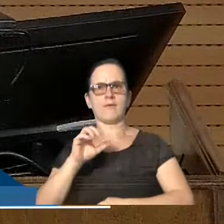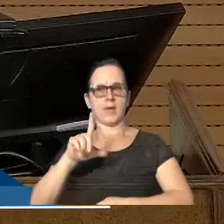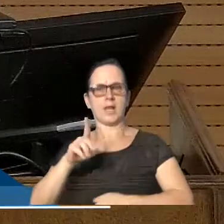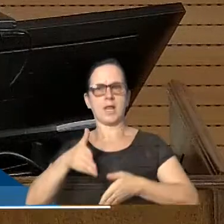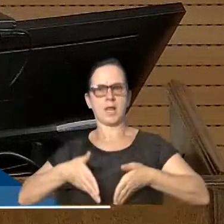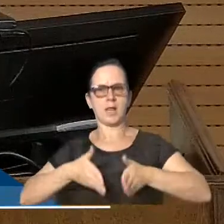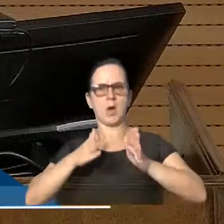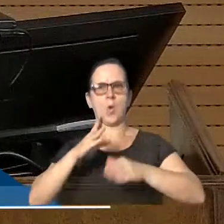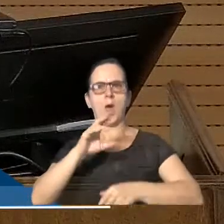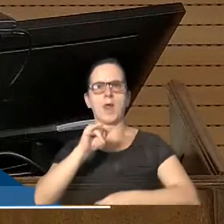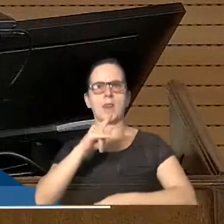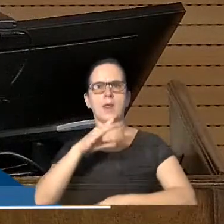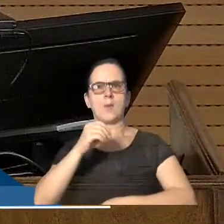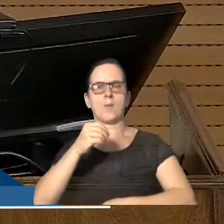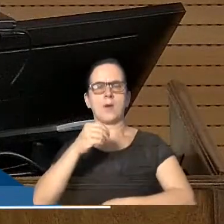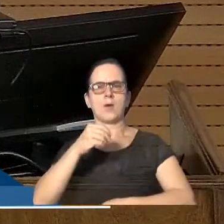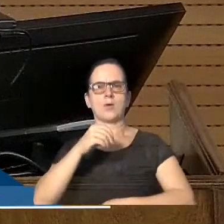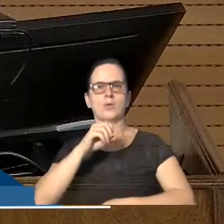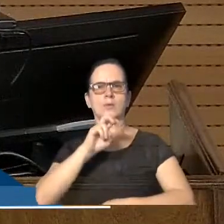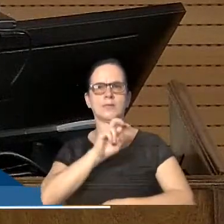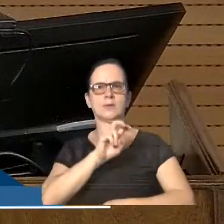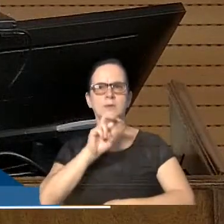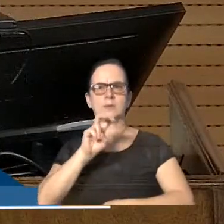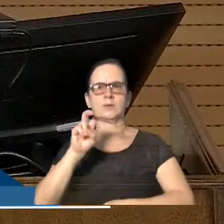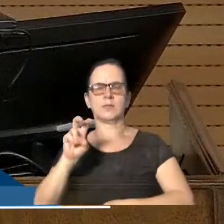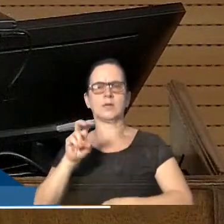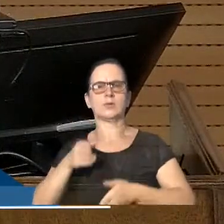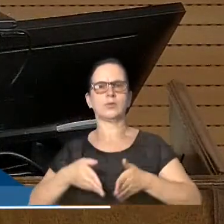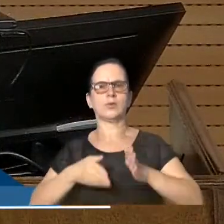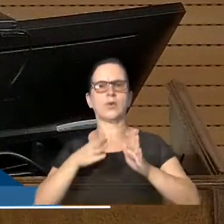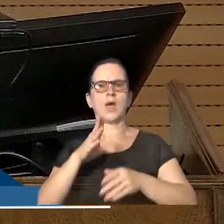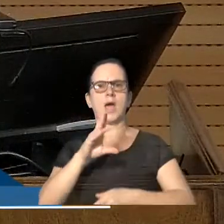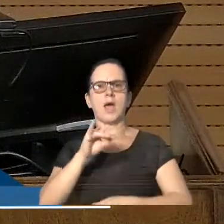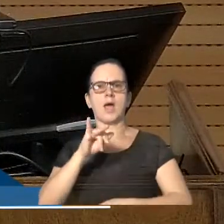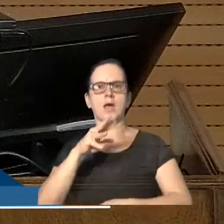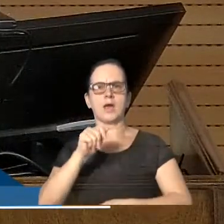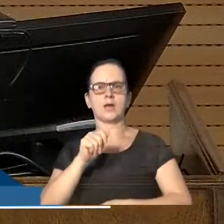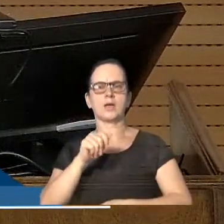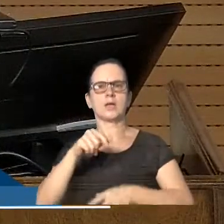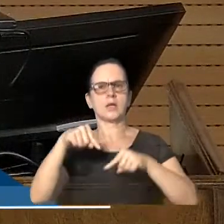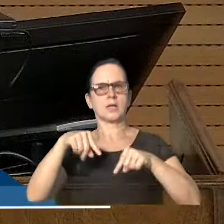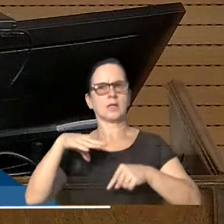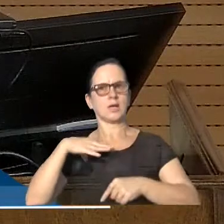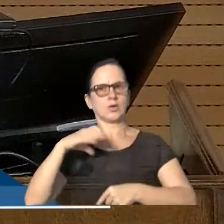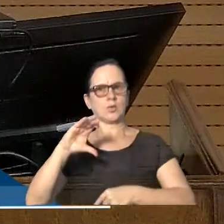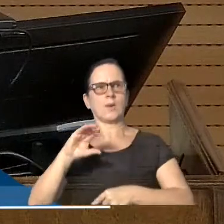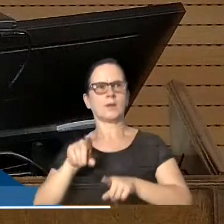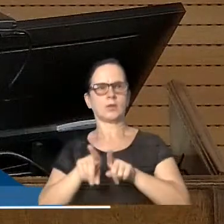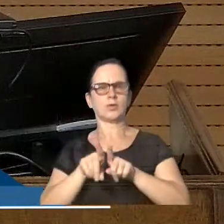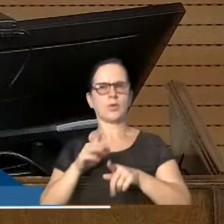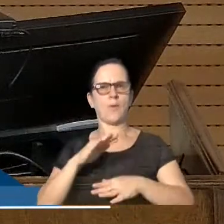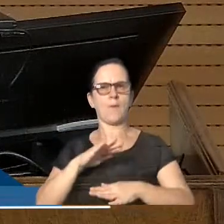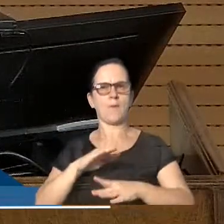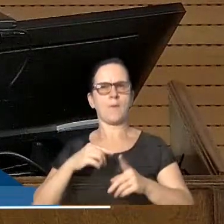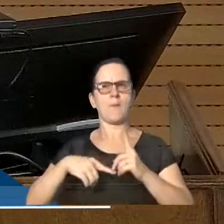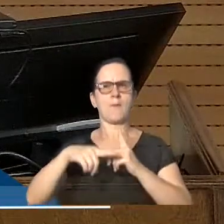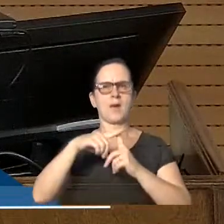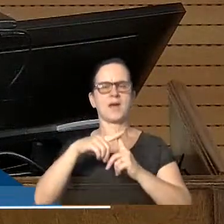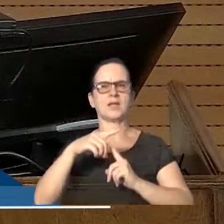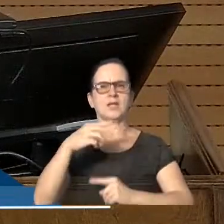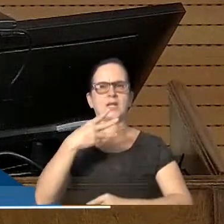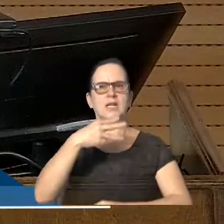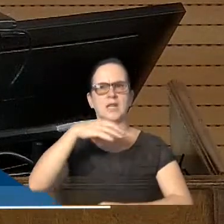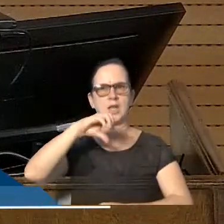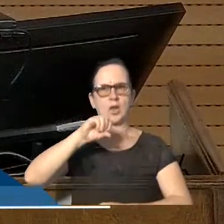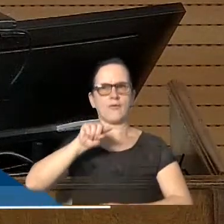na rua São Paulo, número 555, Jardim Anchieta, em Cubatão, que com essa atitude deixou mais de 39 mil clientes